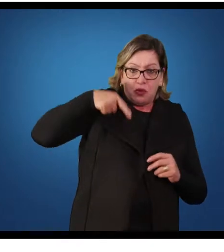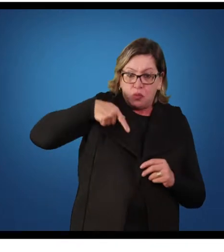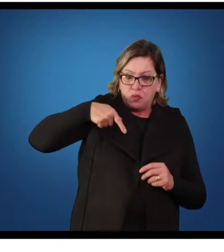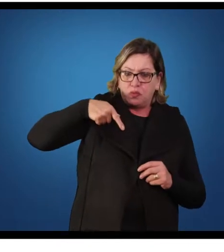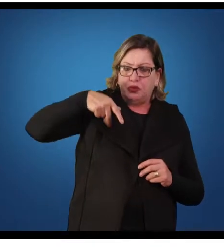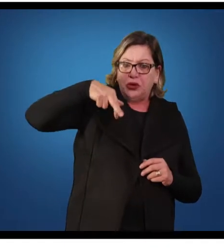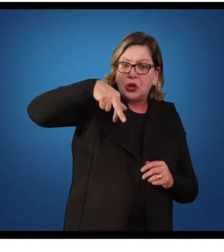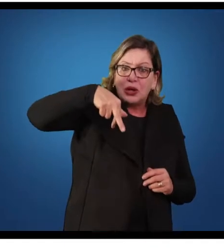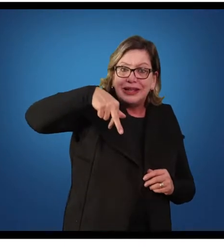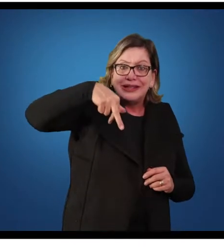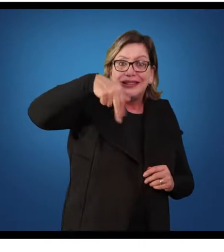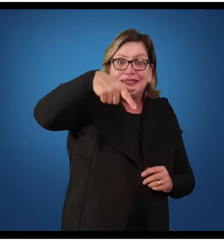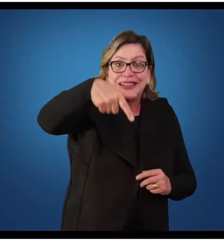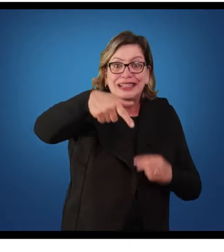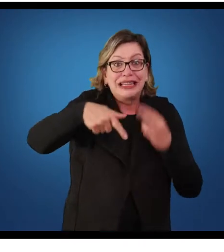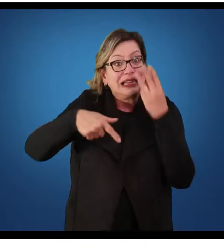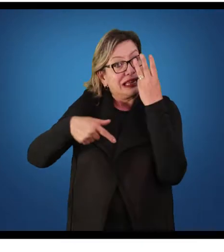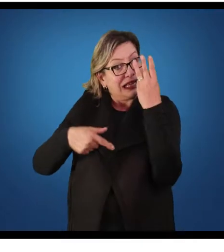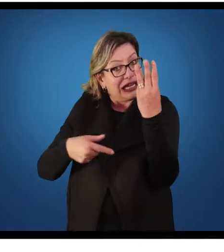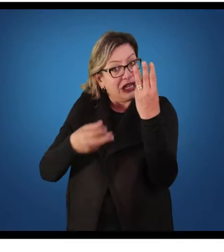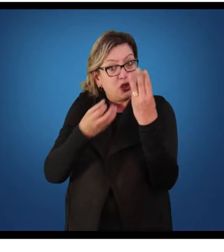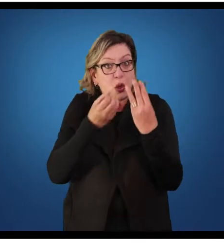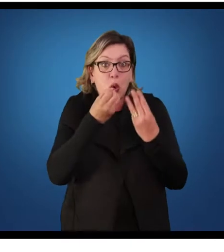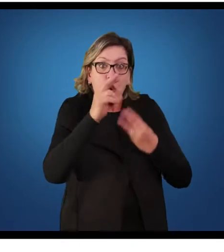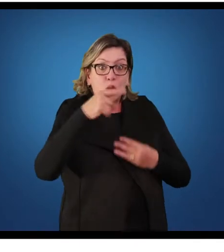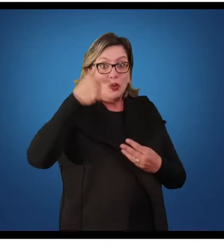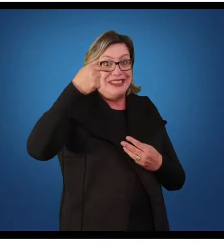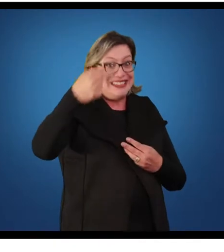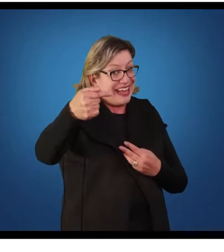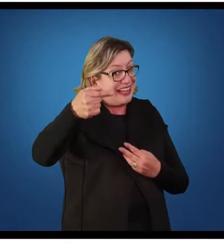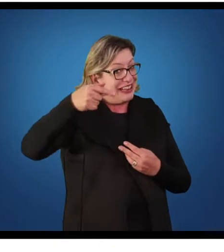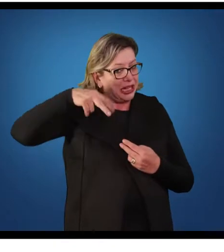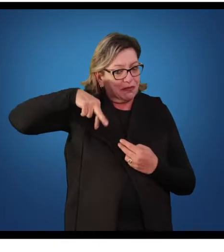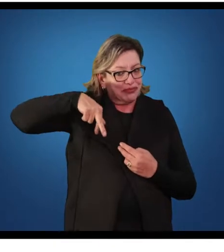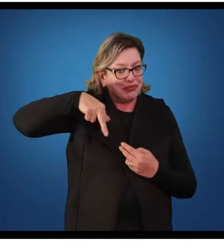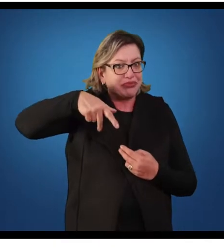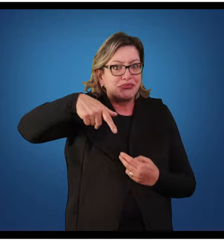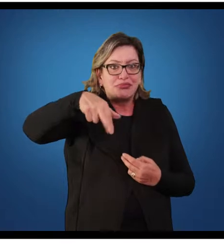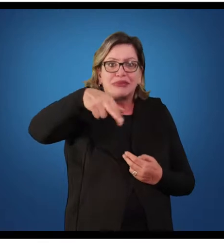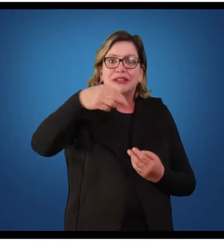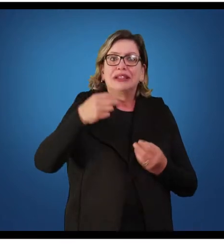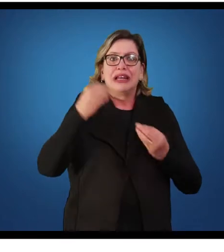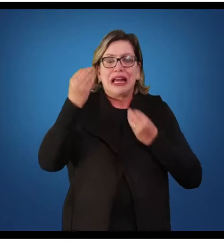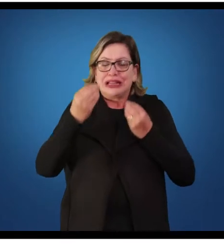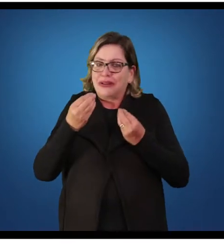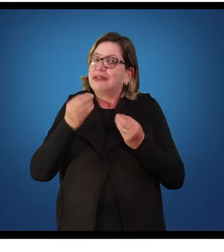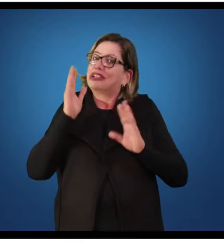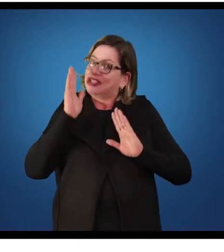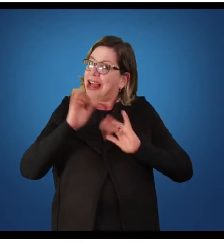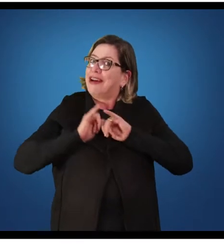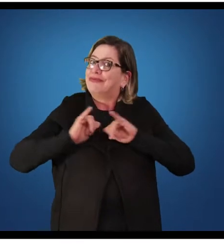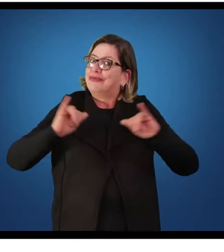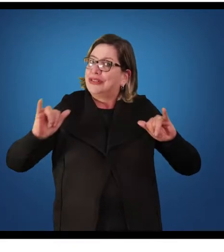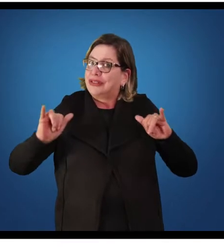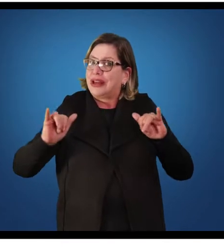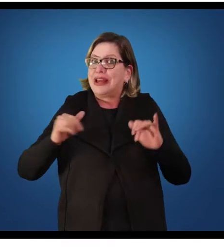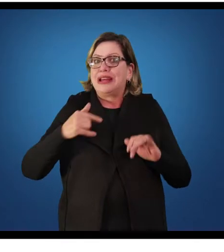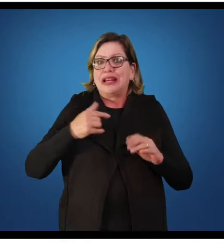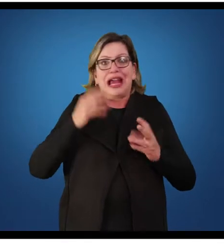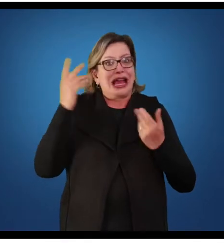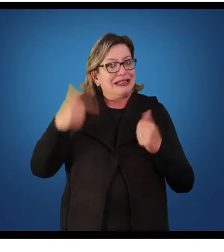certo? Ou 7 passadas. Já digo vocês que a de 7 passadas, ela